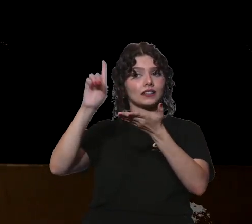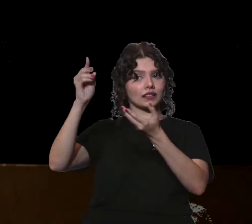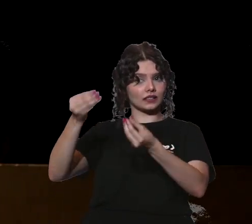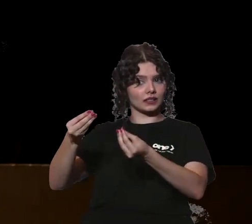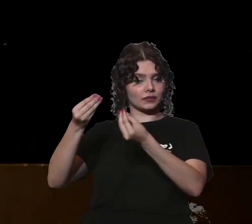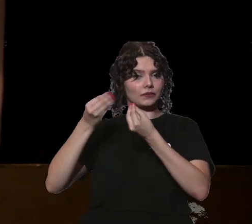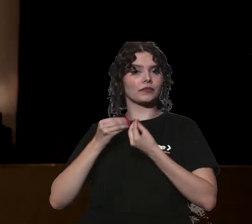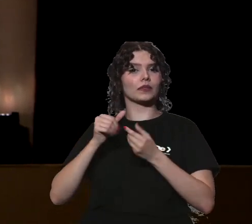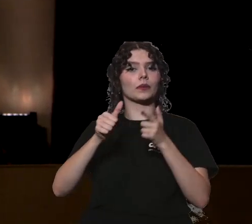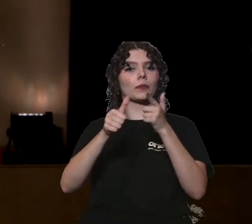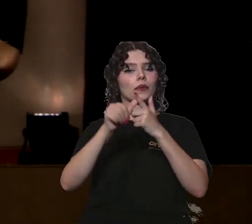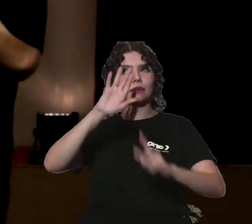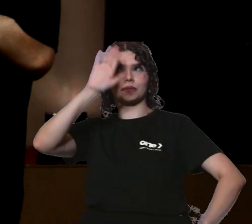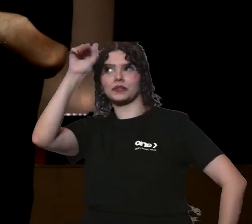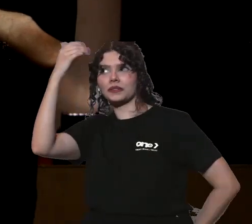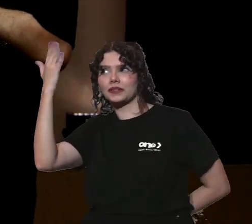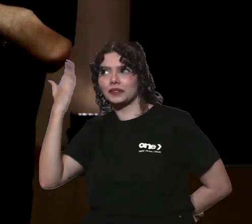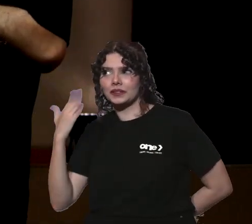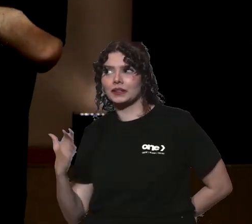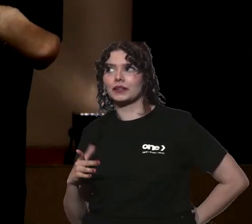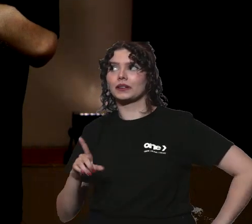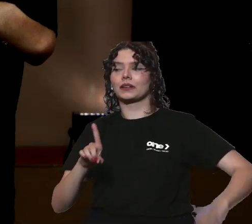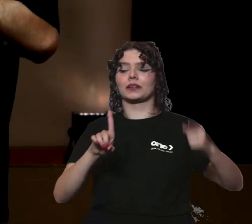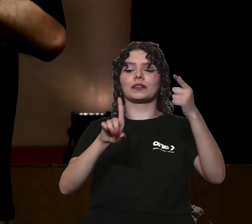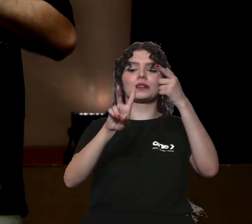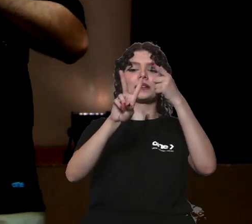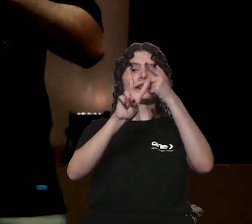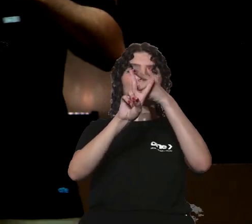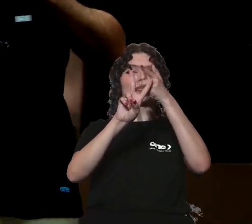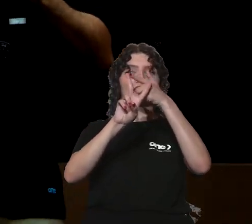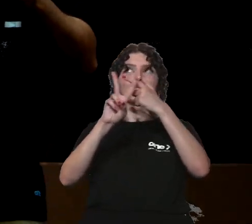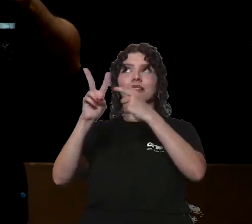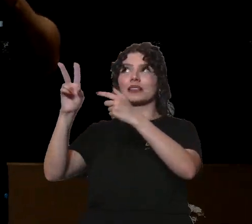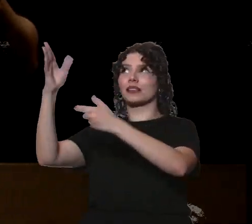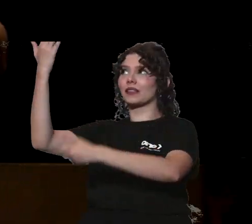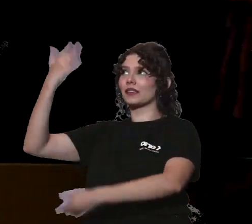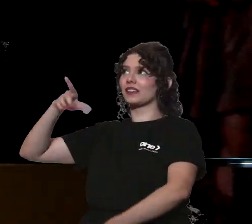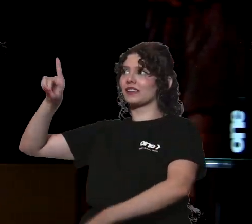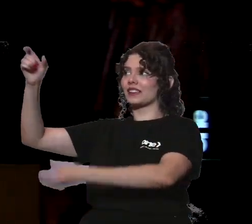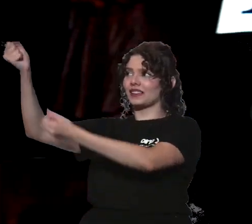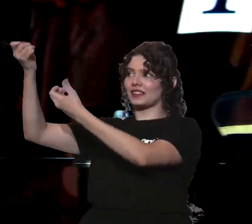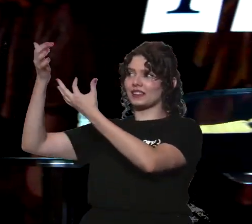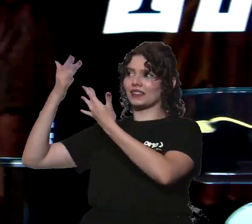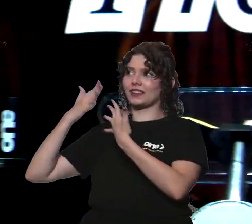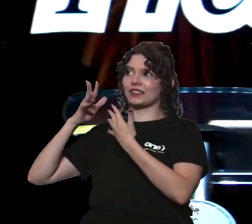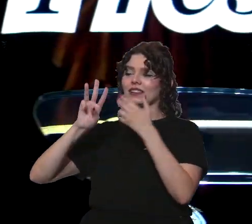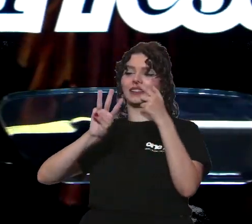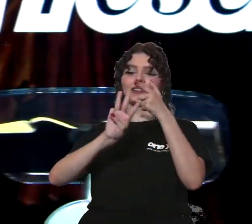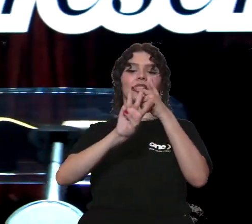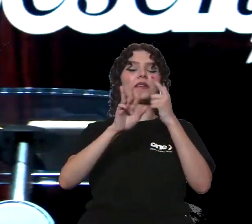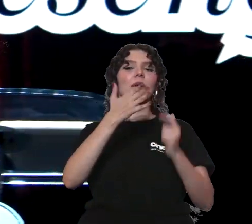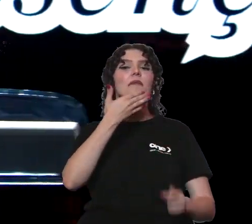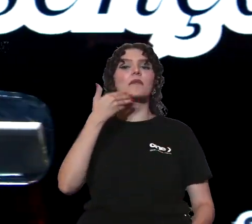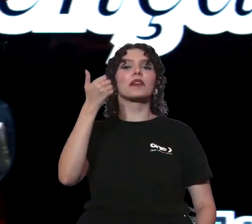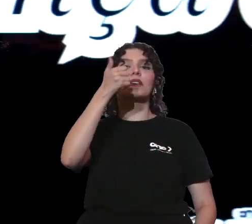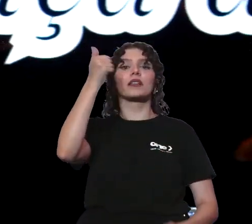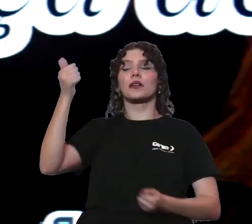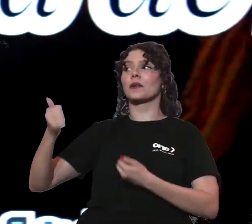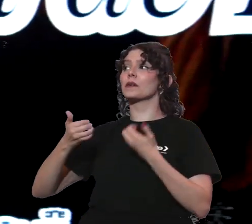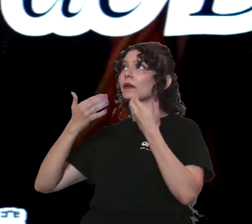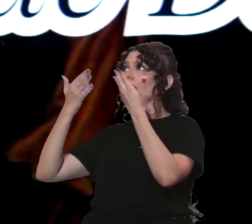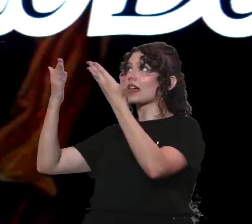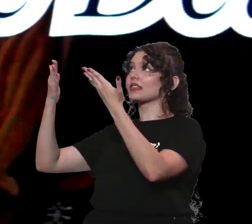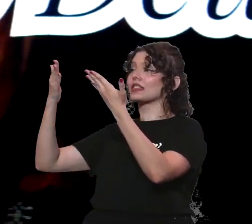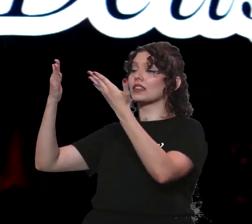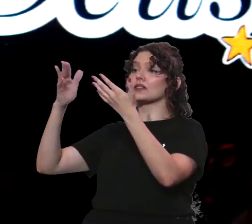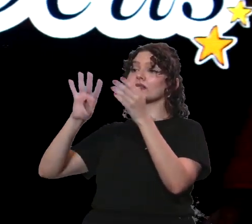ser reverente, o segundo é que a presença de Deus traz bênção, o terceiro que nós devemos dar o melhor para Deus, e o quarto, que é o primeiro de